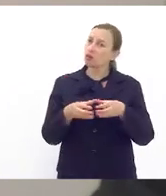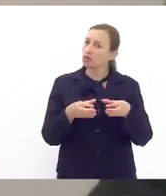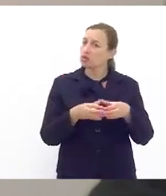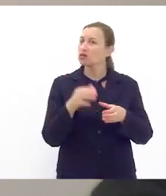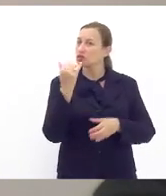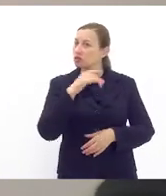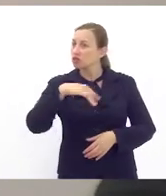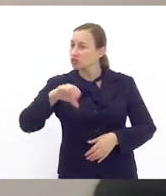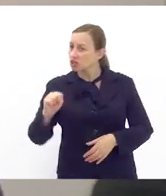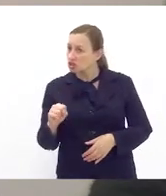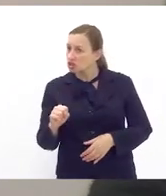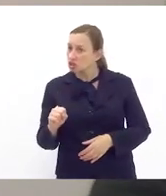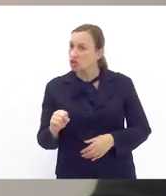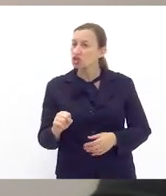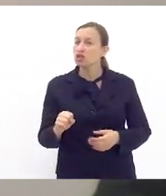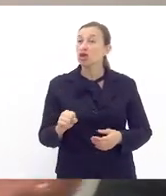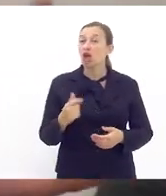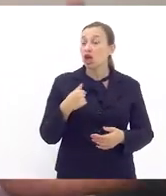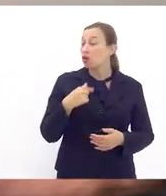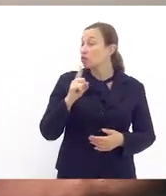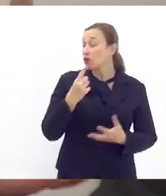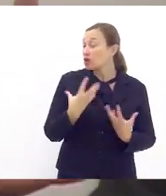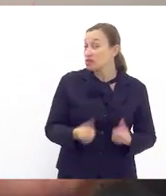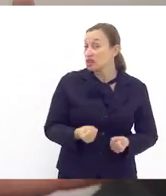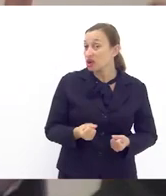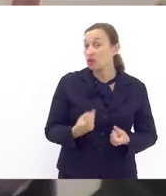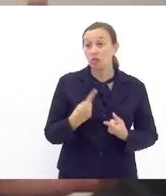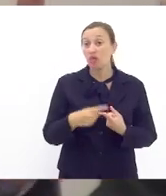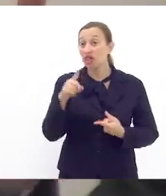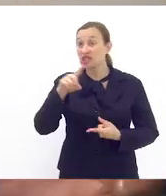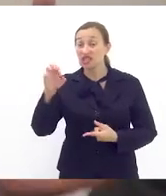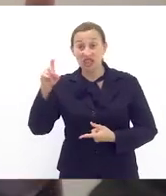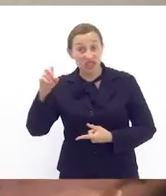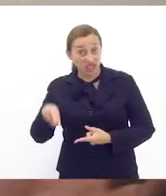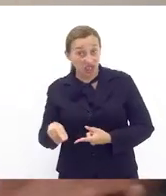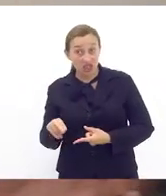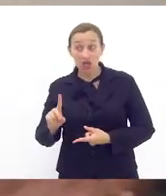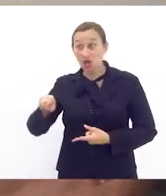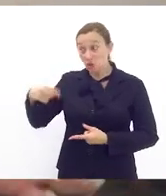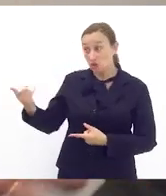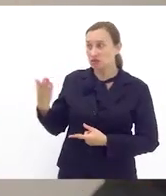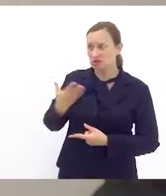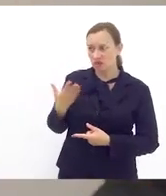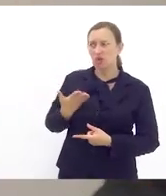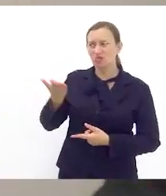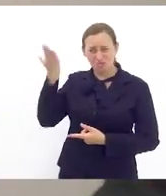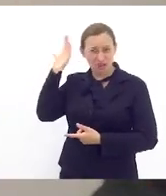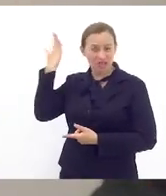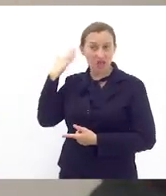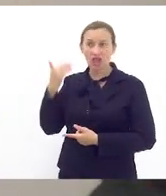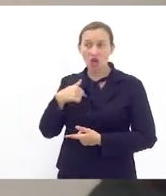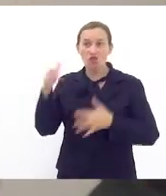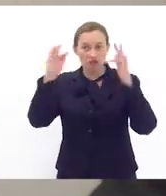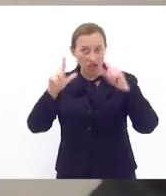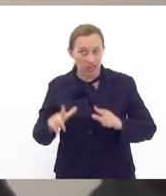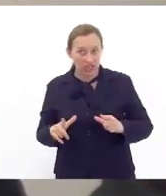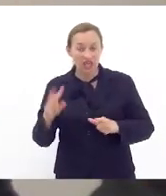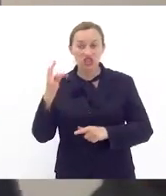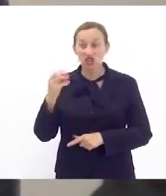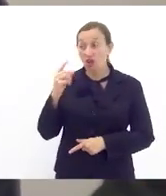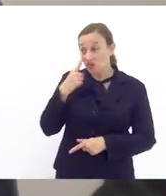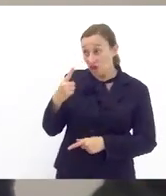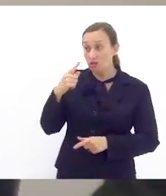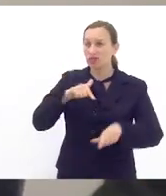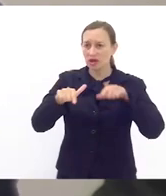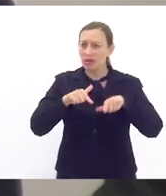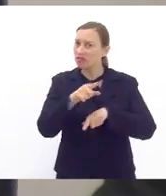qual são membro que eu tô escolado porque eu usei e outros deputados da época e fico feliz Tiago de ver o trabalho que